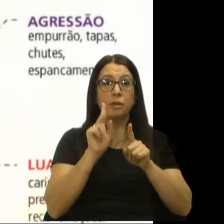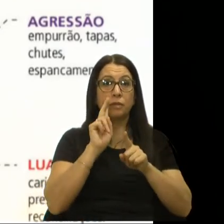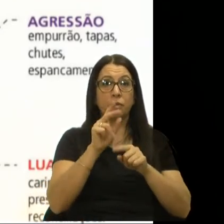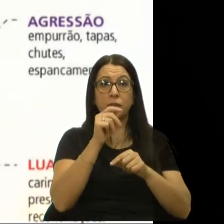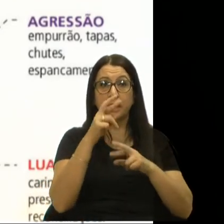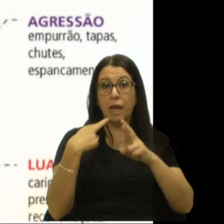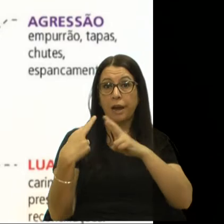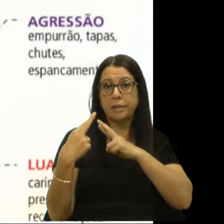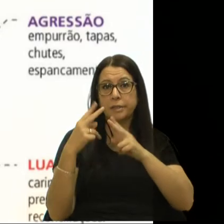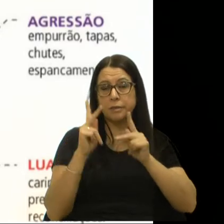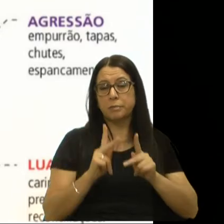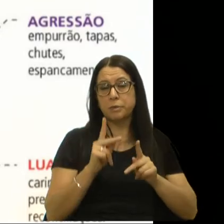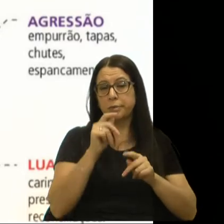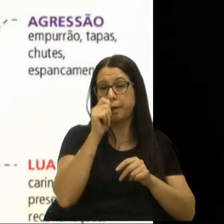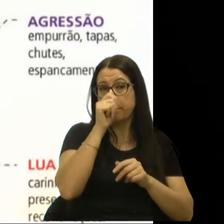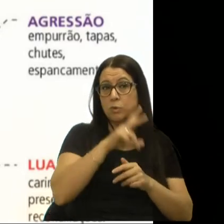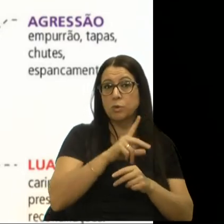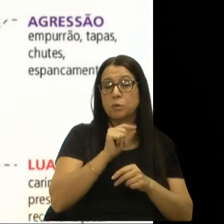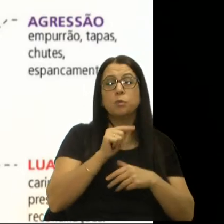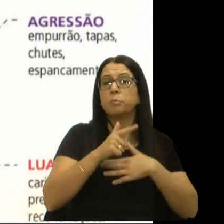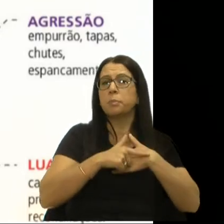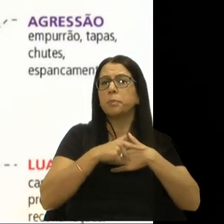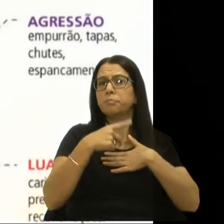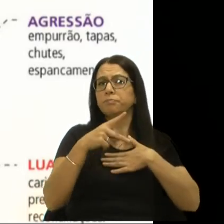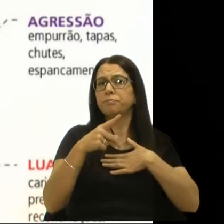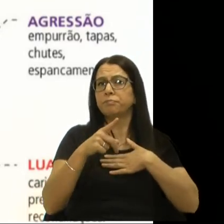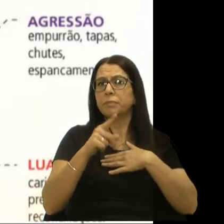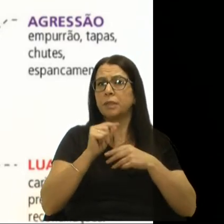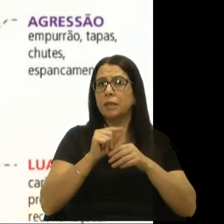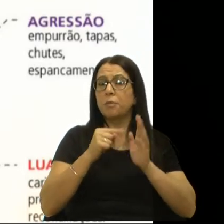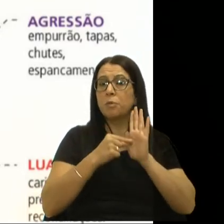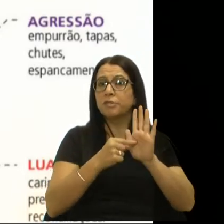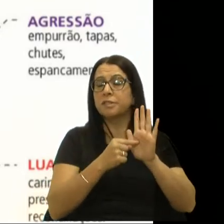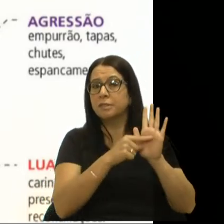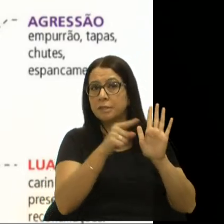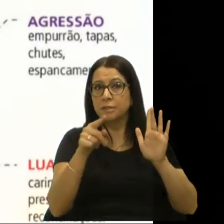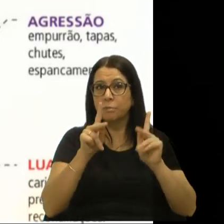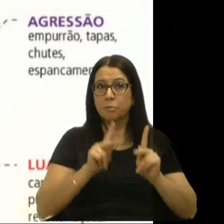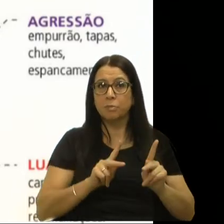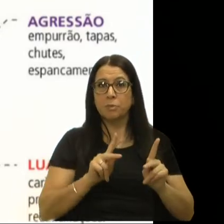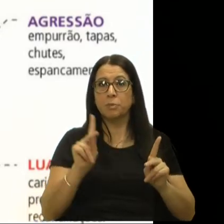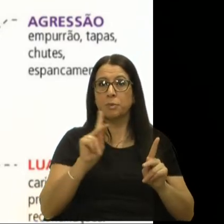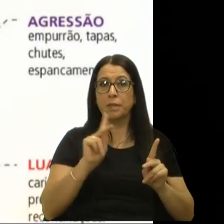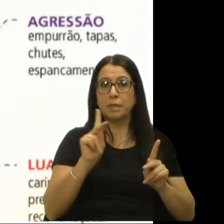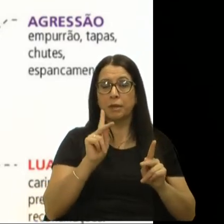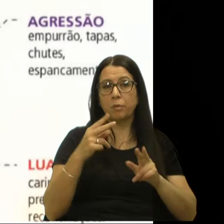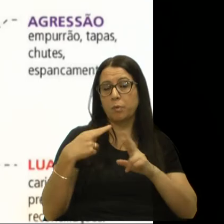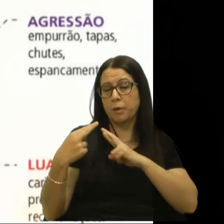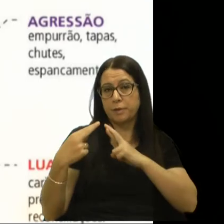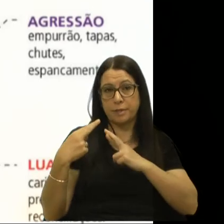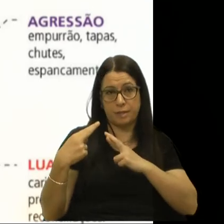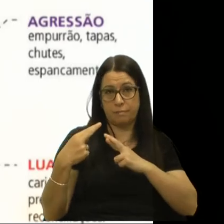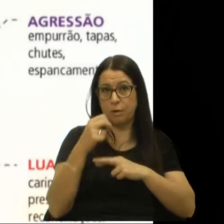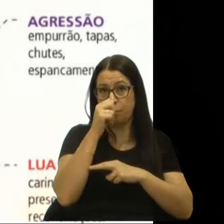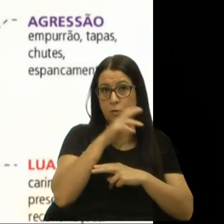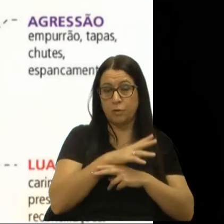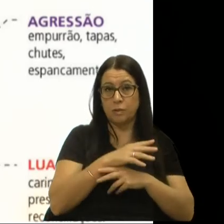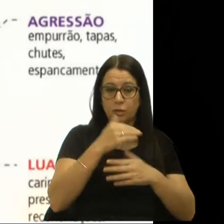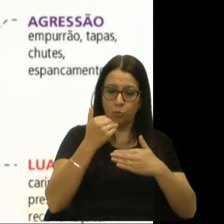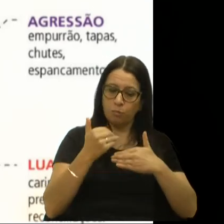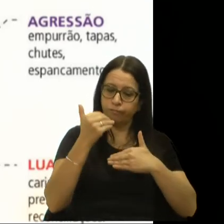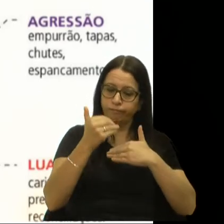abusiva. Qual que é a função dela? A função dela é ilustrar para uma pessoa que não esteve em um relacionamento abusivo as